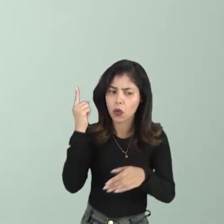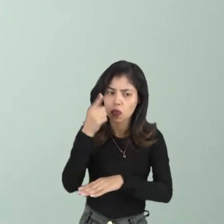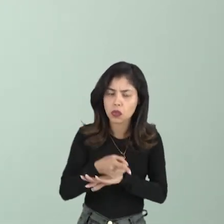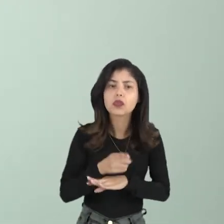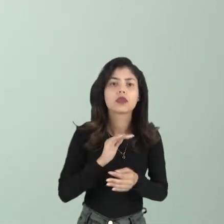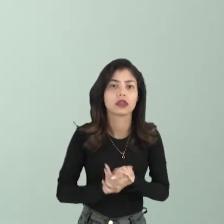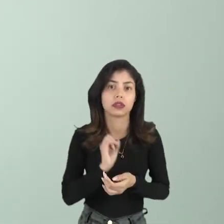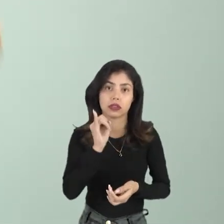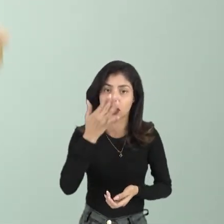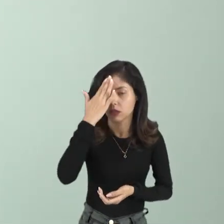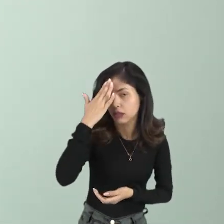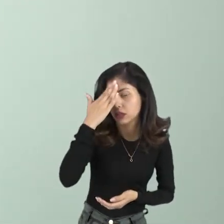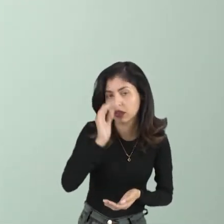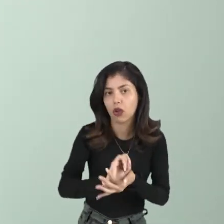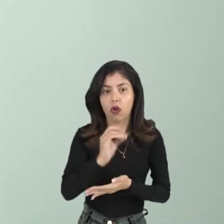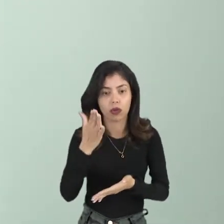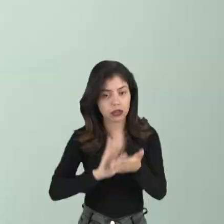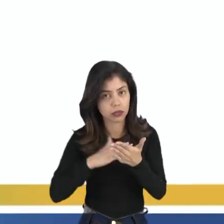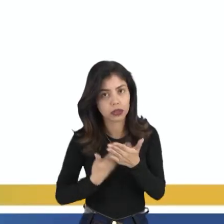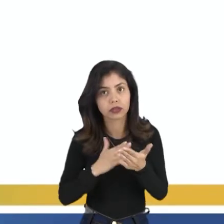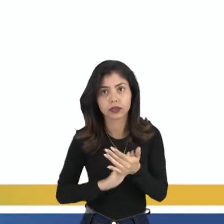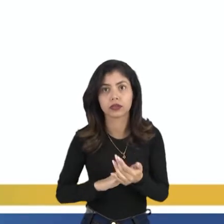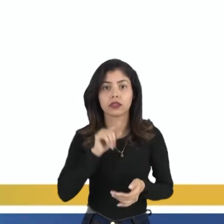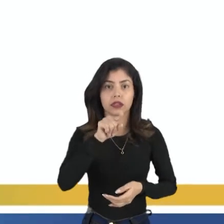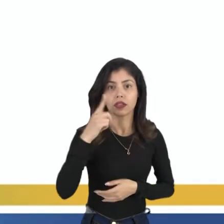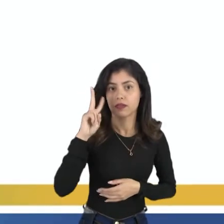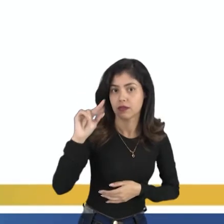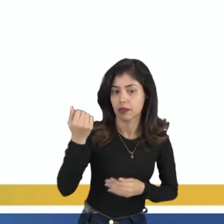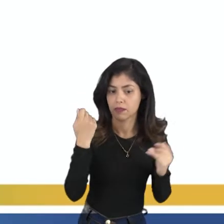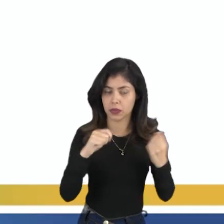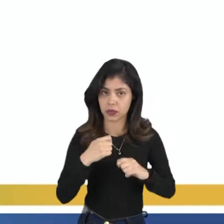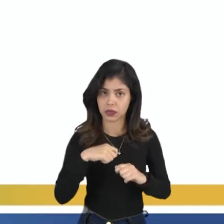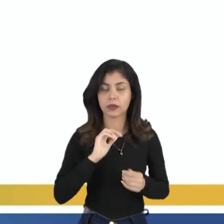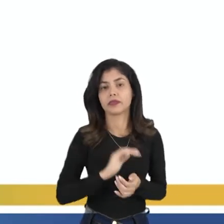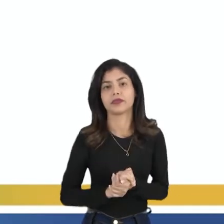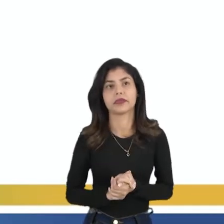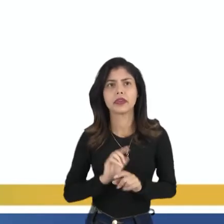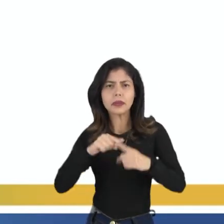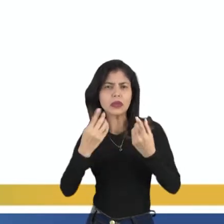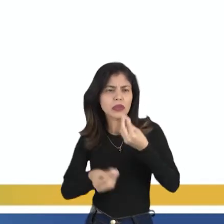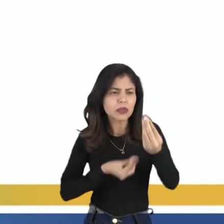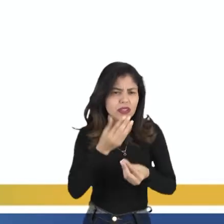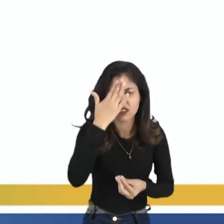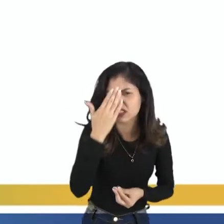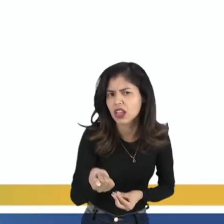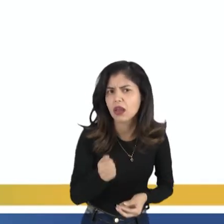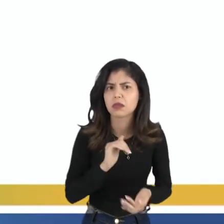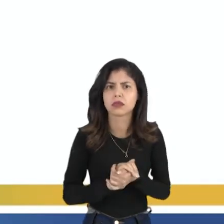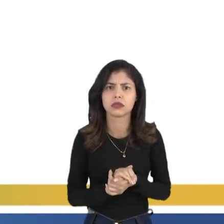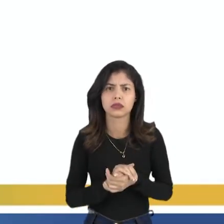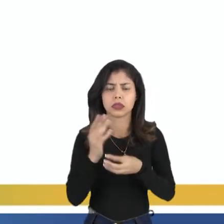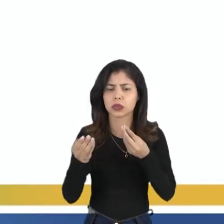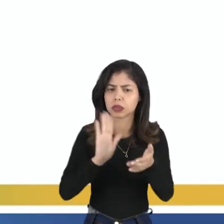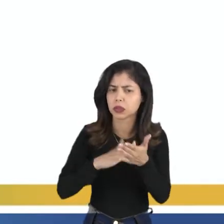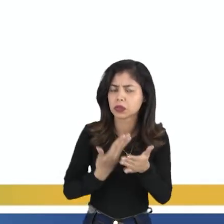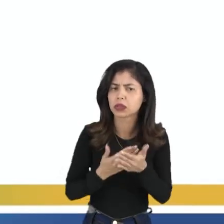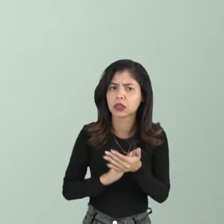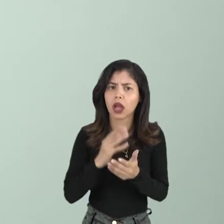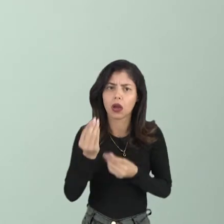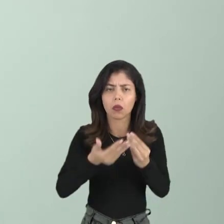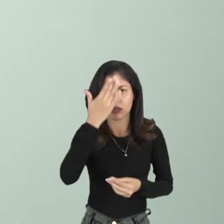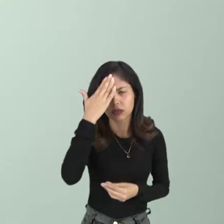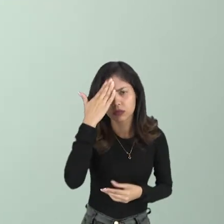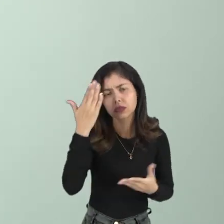comando, se é compreensão ou interpretação, que você vai precisar. Ah, mas como é que eu vou saber quando é interpretação e quando